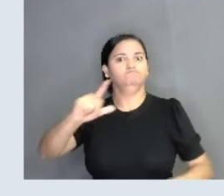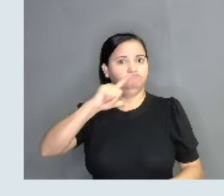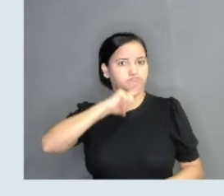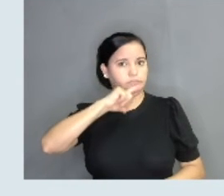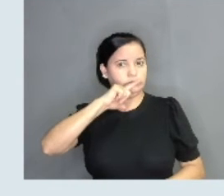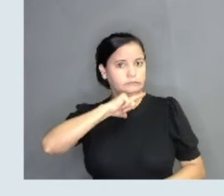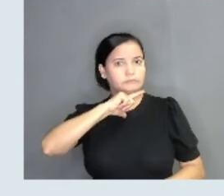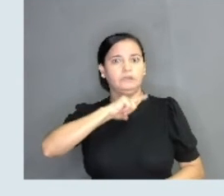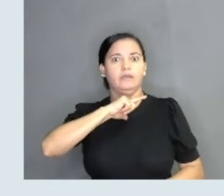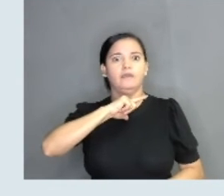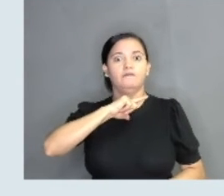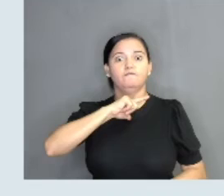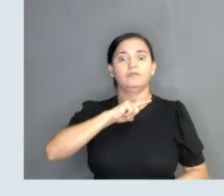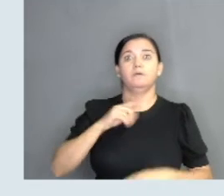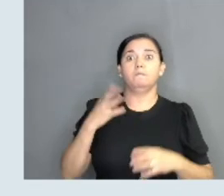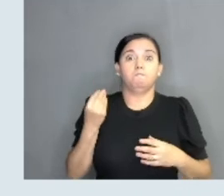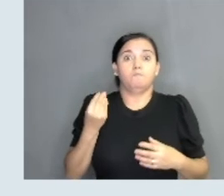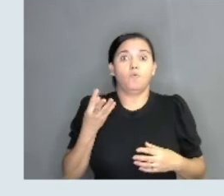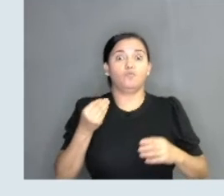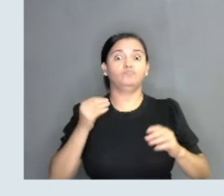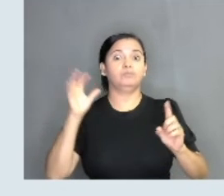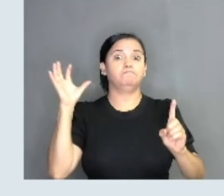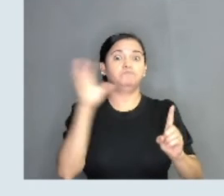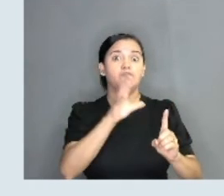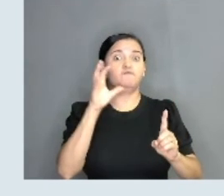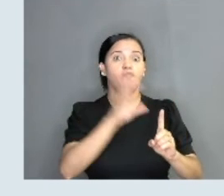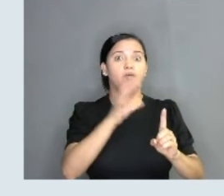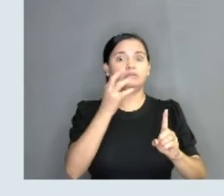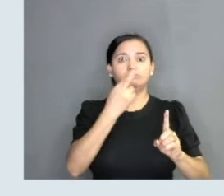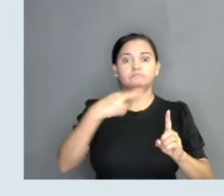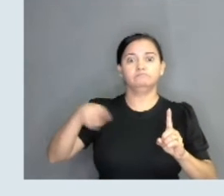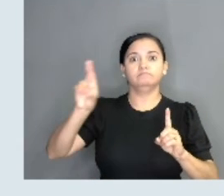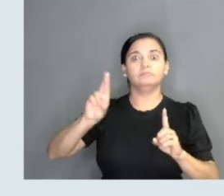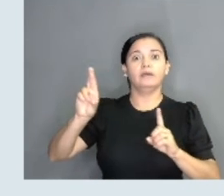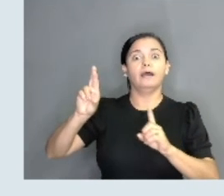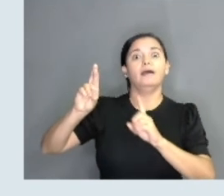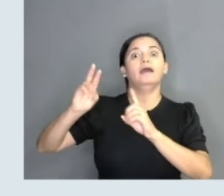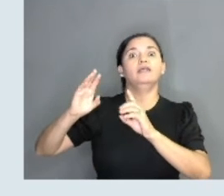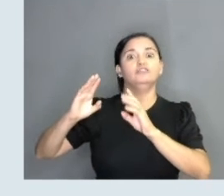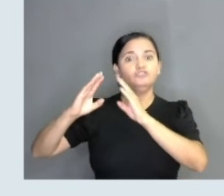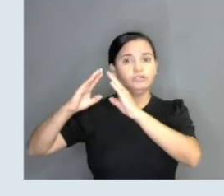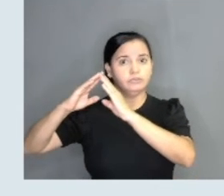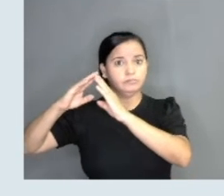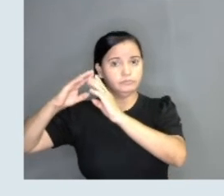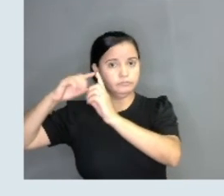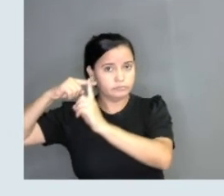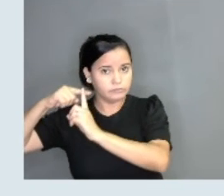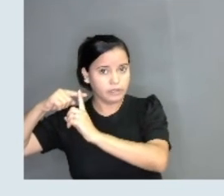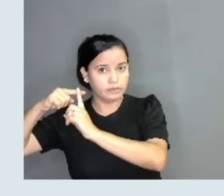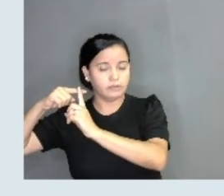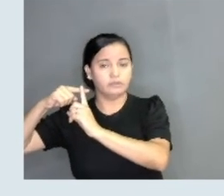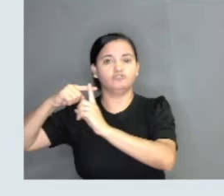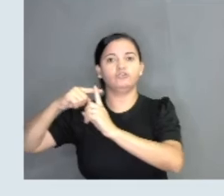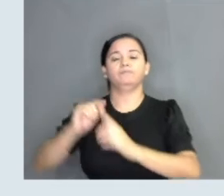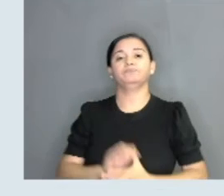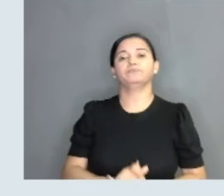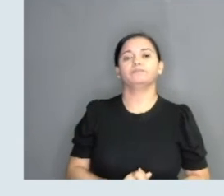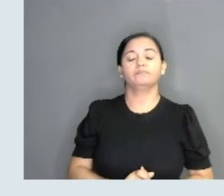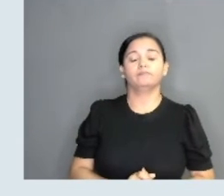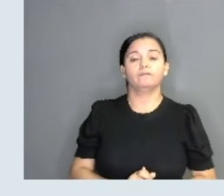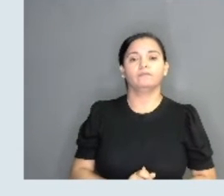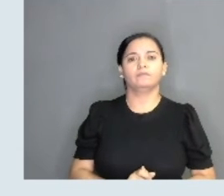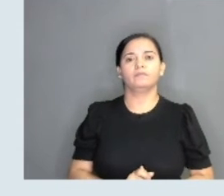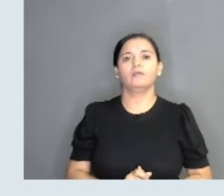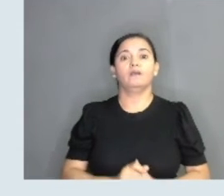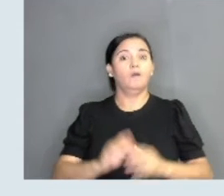Igreja e do pensamento religioso da Idade Média. Né? Então, nesse momento, o